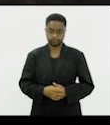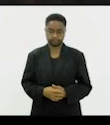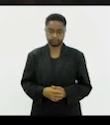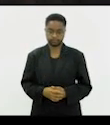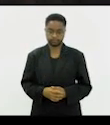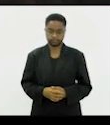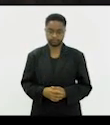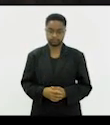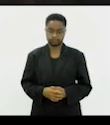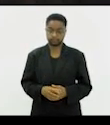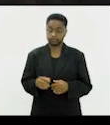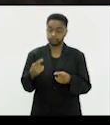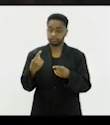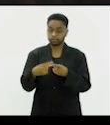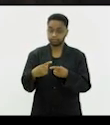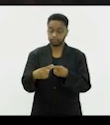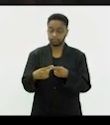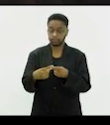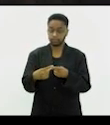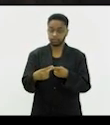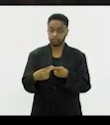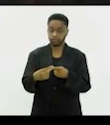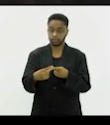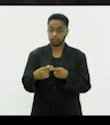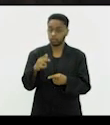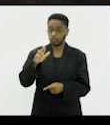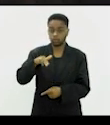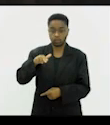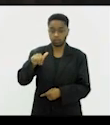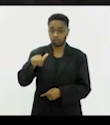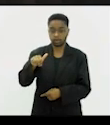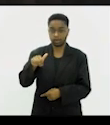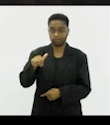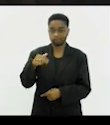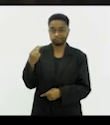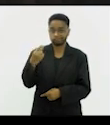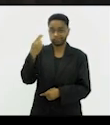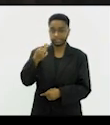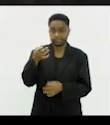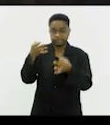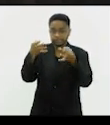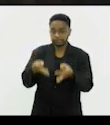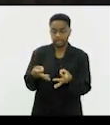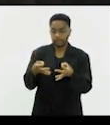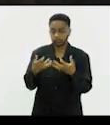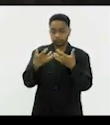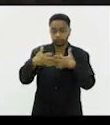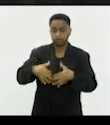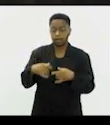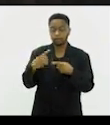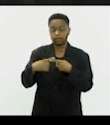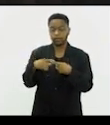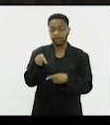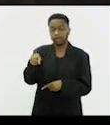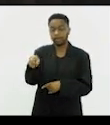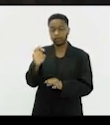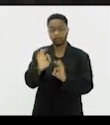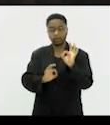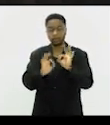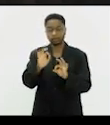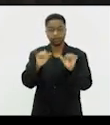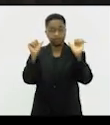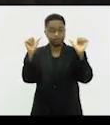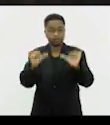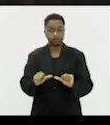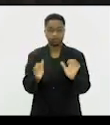Na verdade, nunca houve nenhuma possibilidade de dar certo desde o início, porque ele montou uma das piores